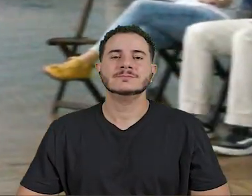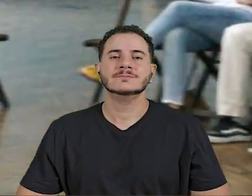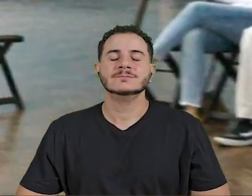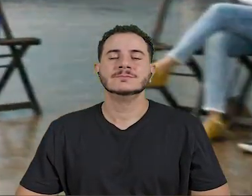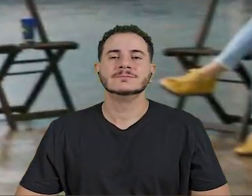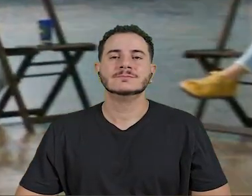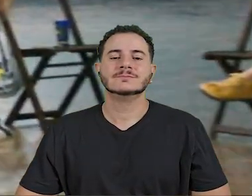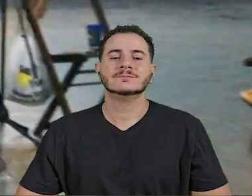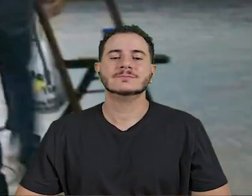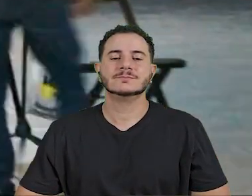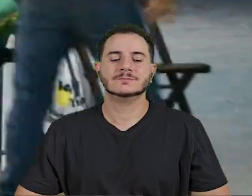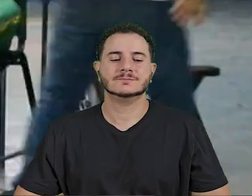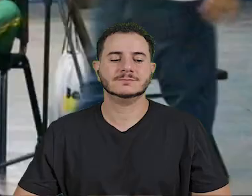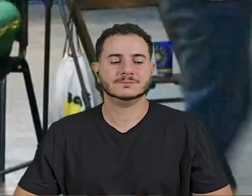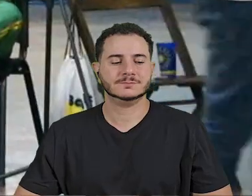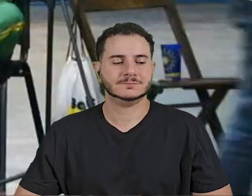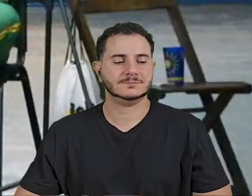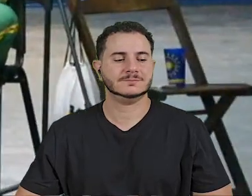Felipe,